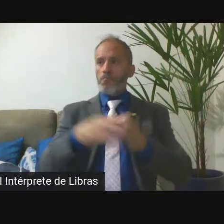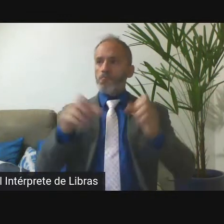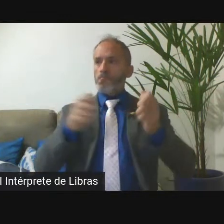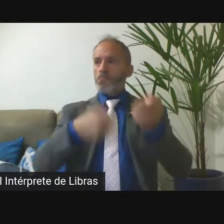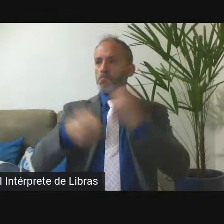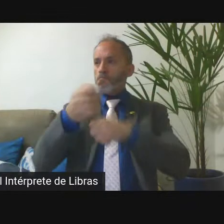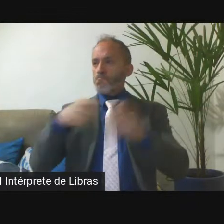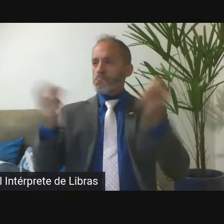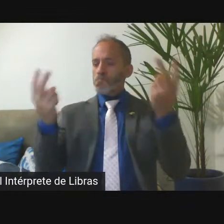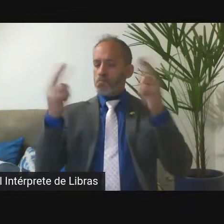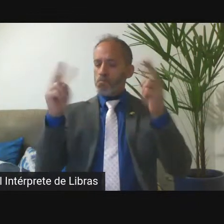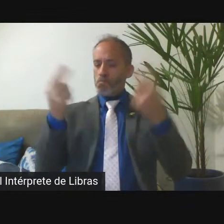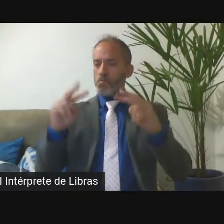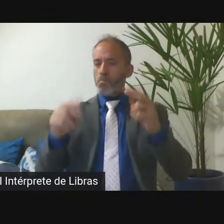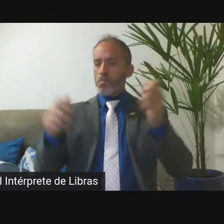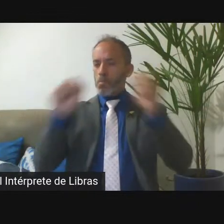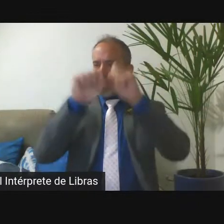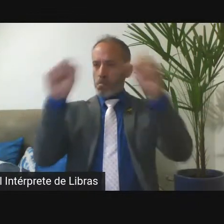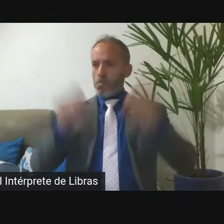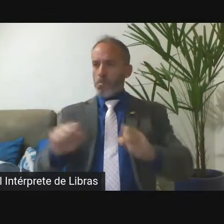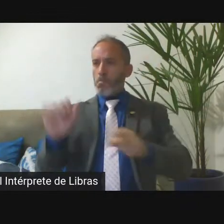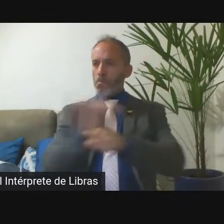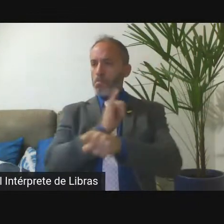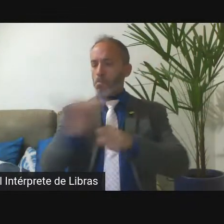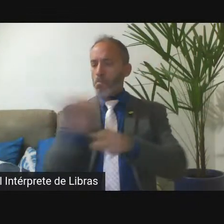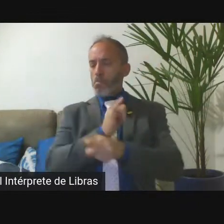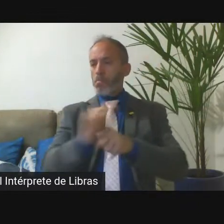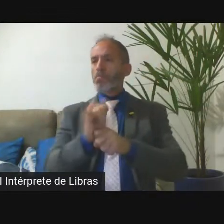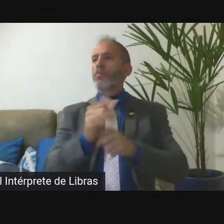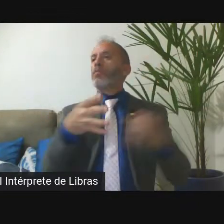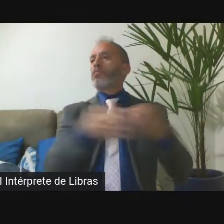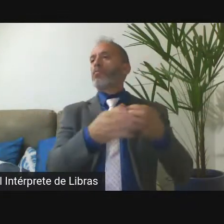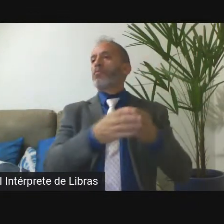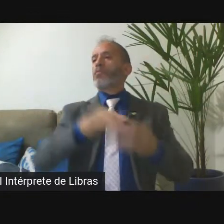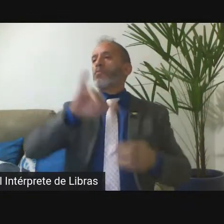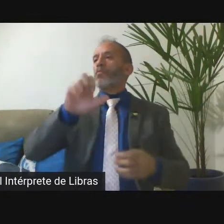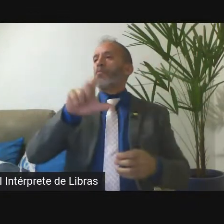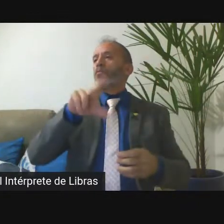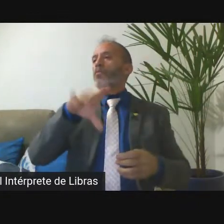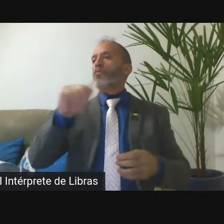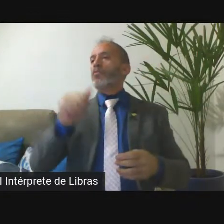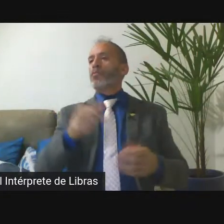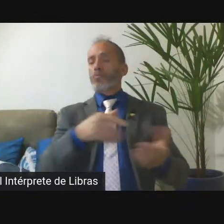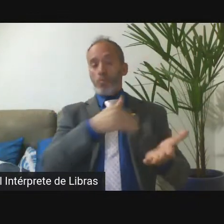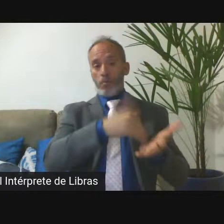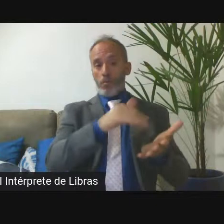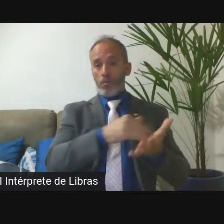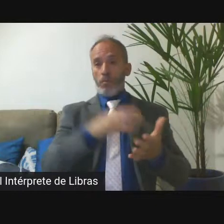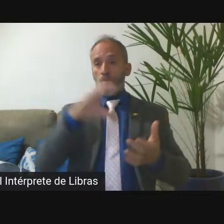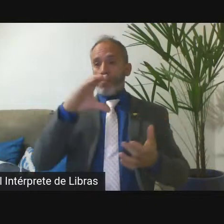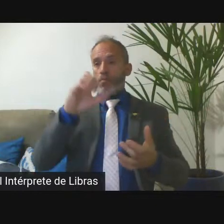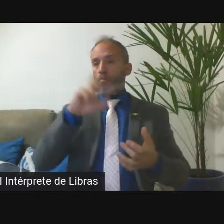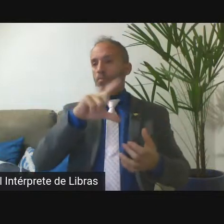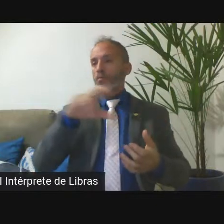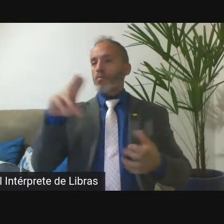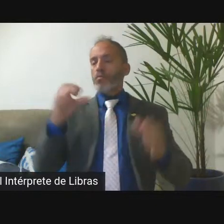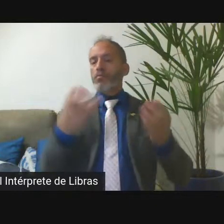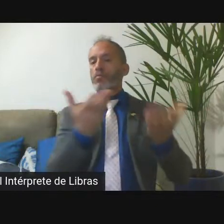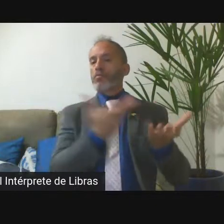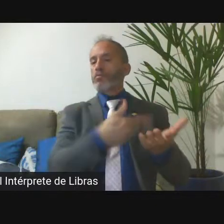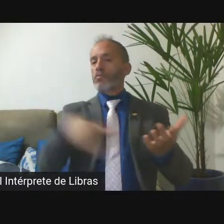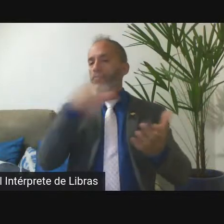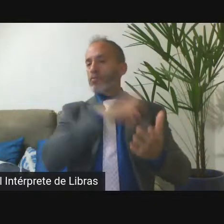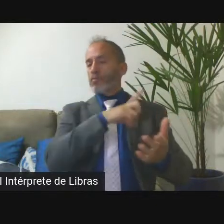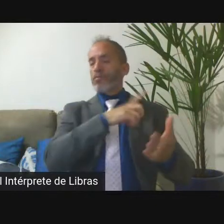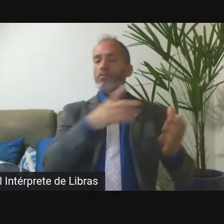Juliana Mesquita Botelho, e sua equipe, a equipe da Coordenadoria de Cerimonial, seus pais e também